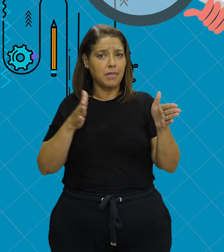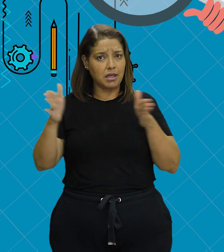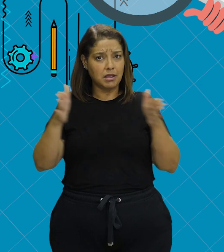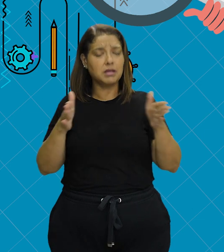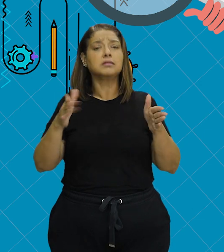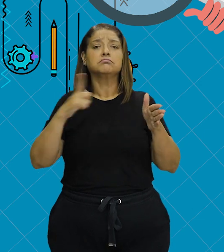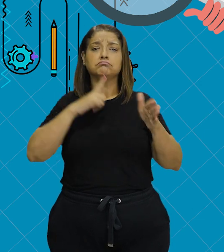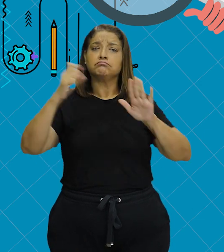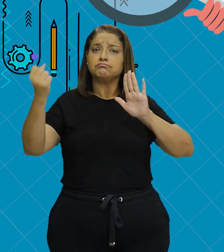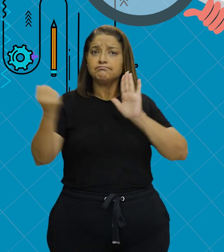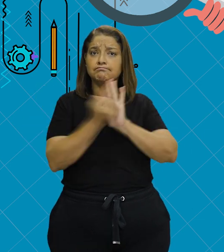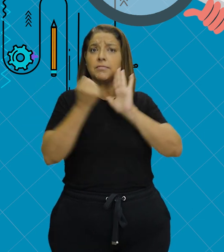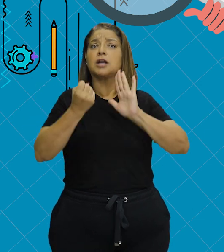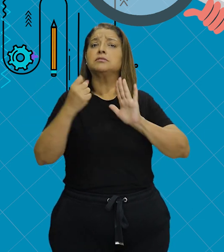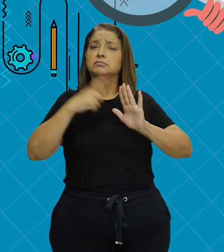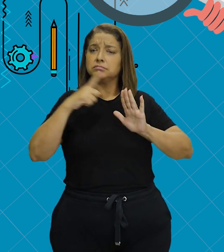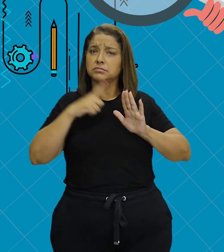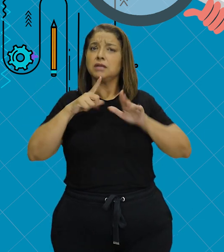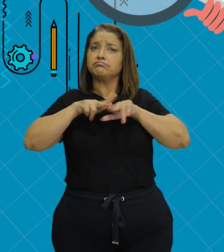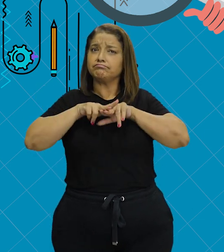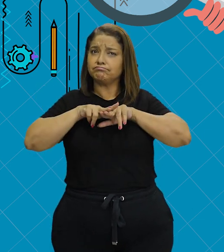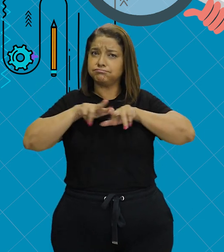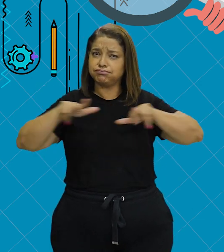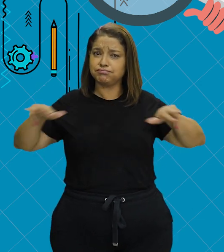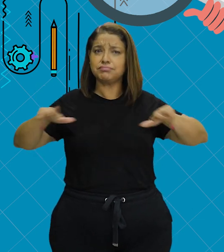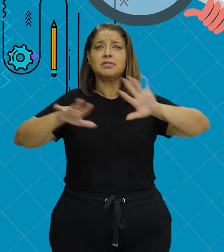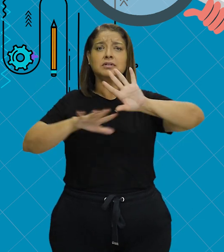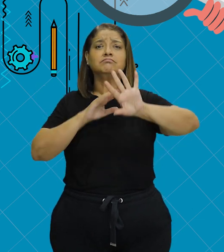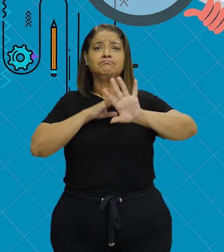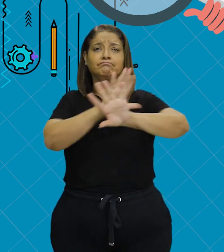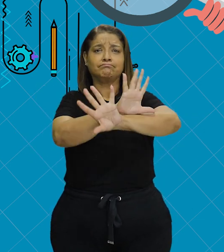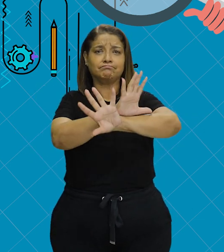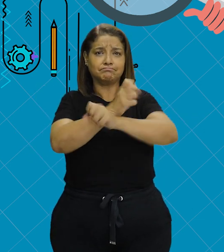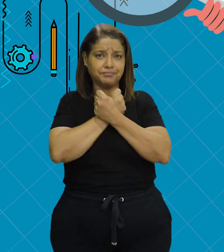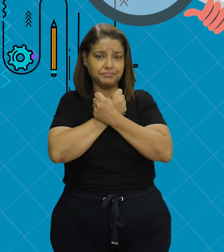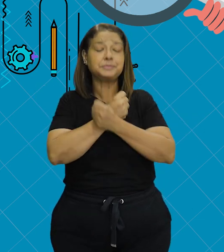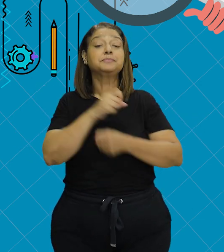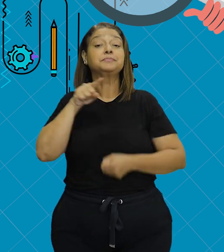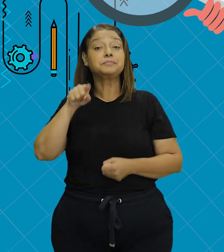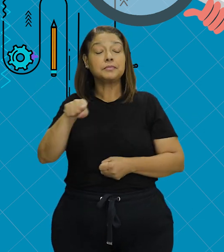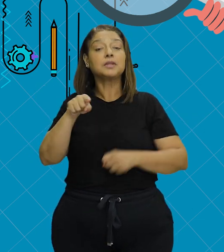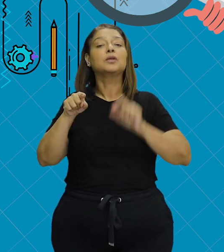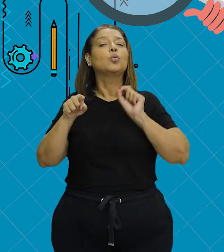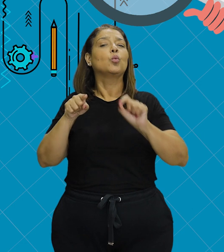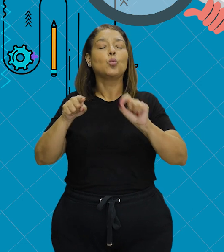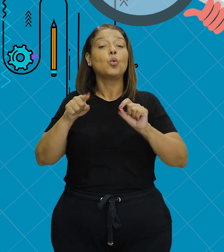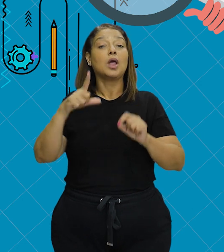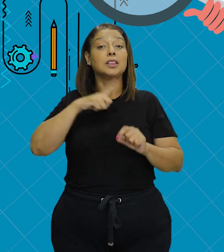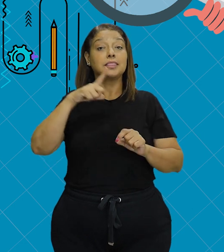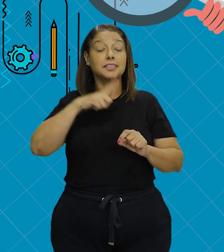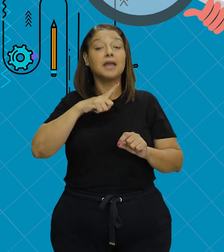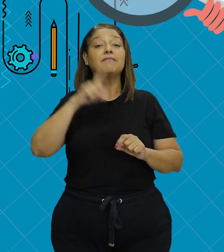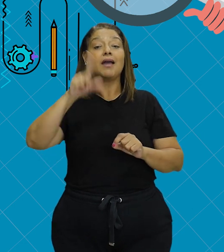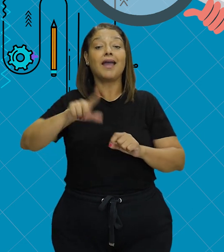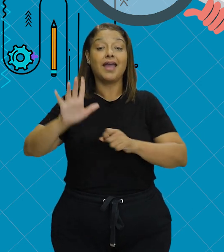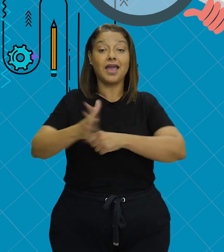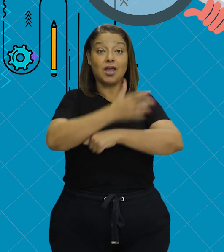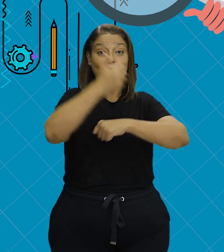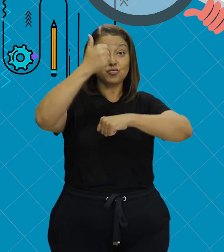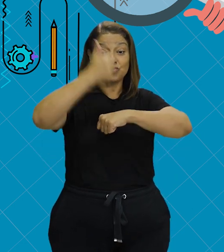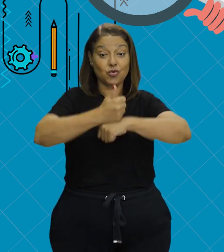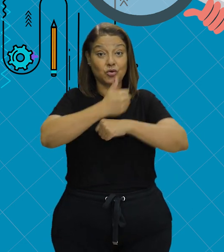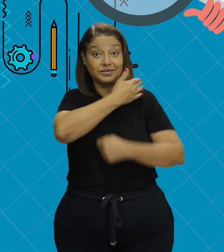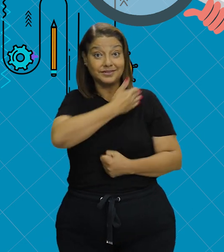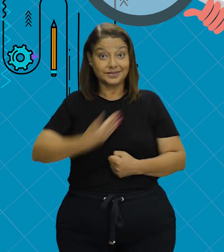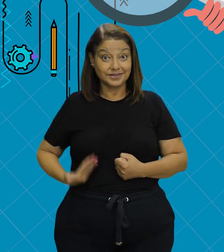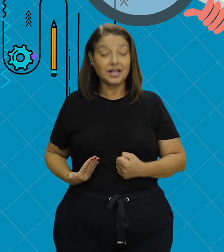período marcado por forte censura. O regime foi instaurado após um golpe de Estado que